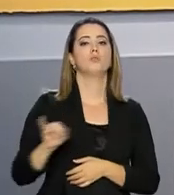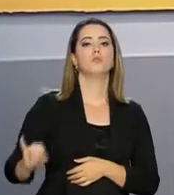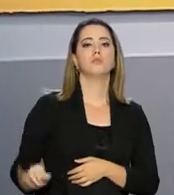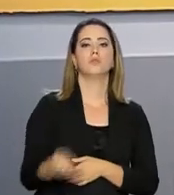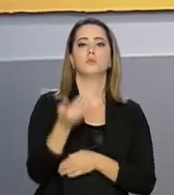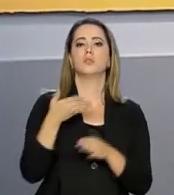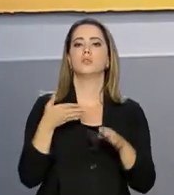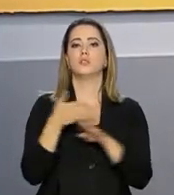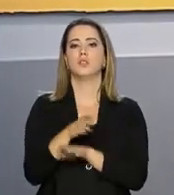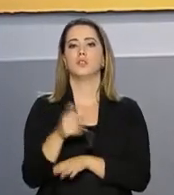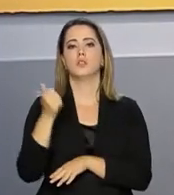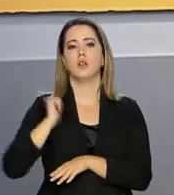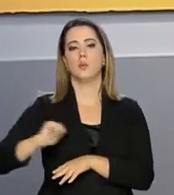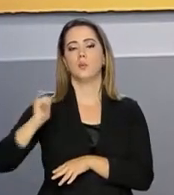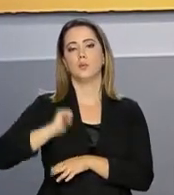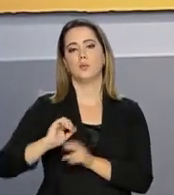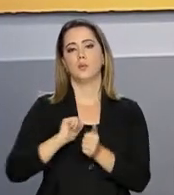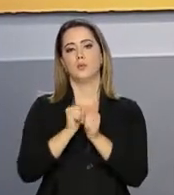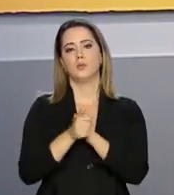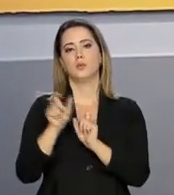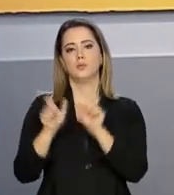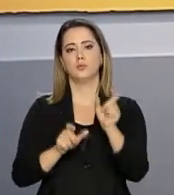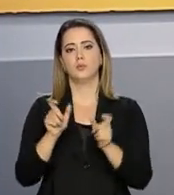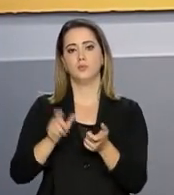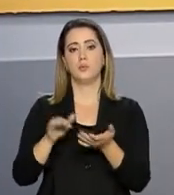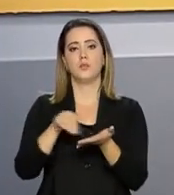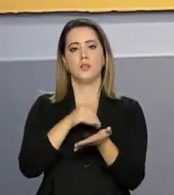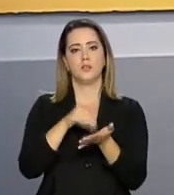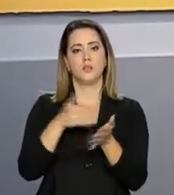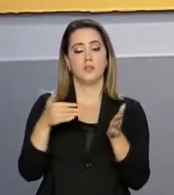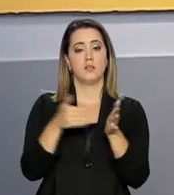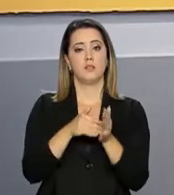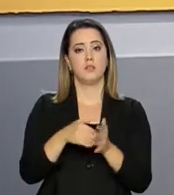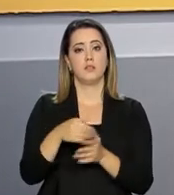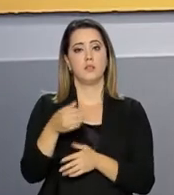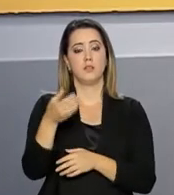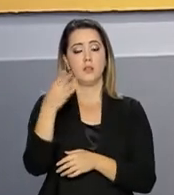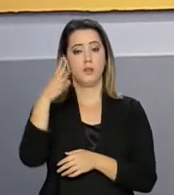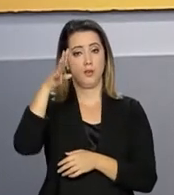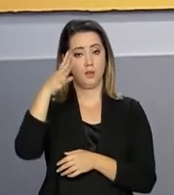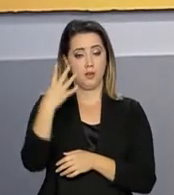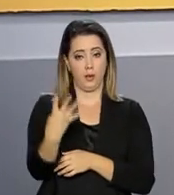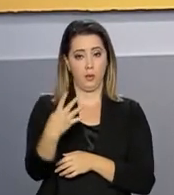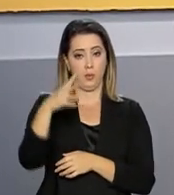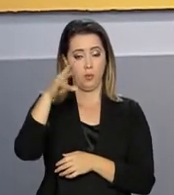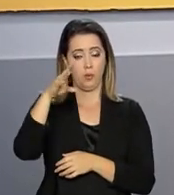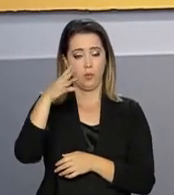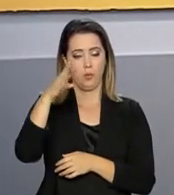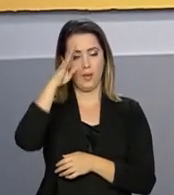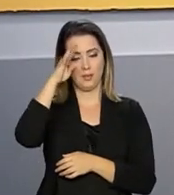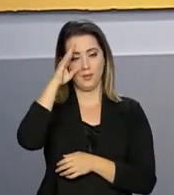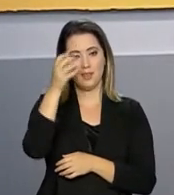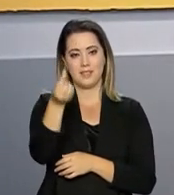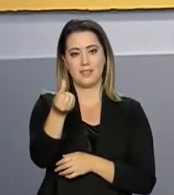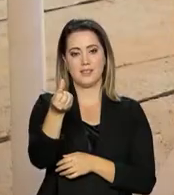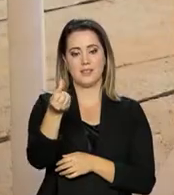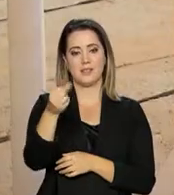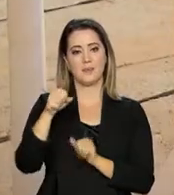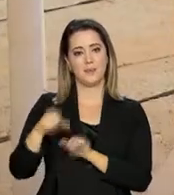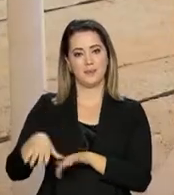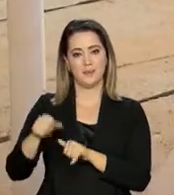quer entrar no programa bolsa atleta as inscrições estão abertas até quarta-feira dia 6 de setembro